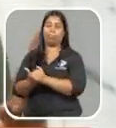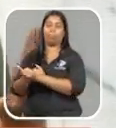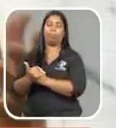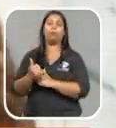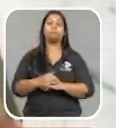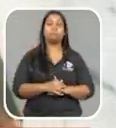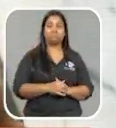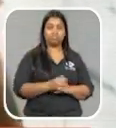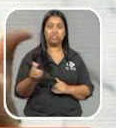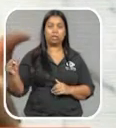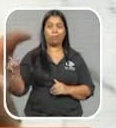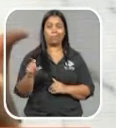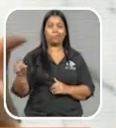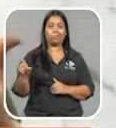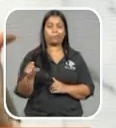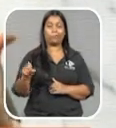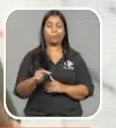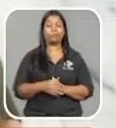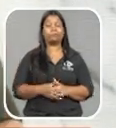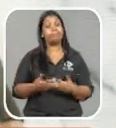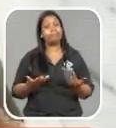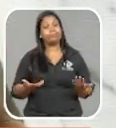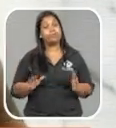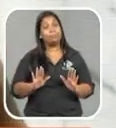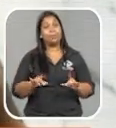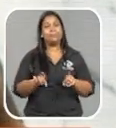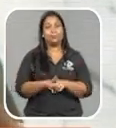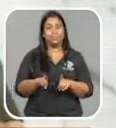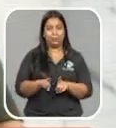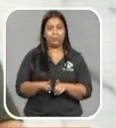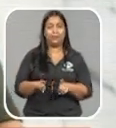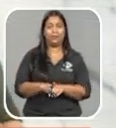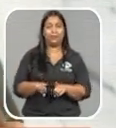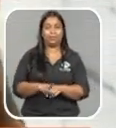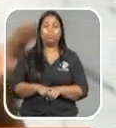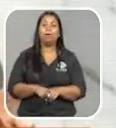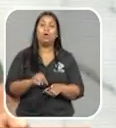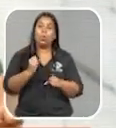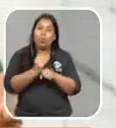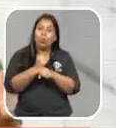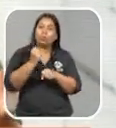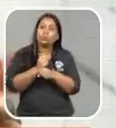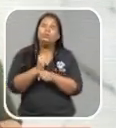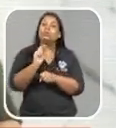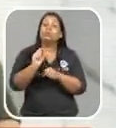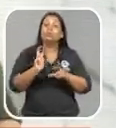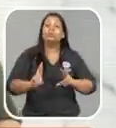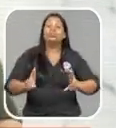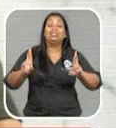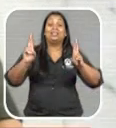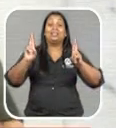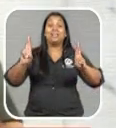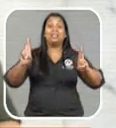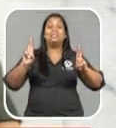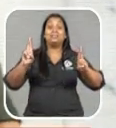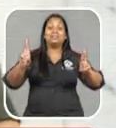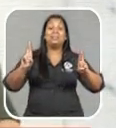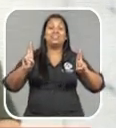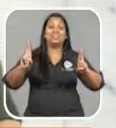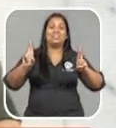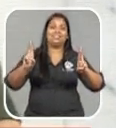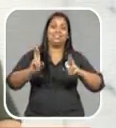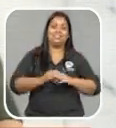Só que também numa situação de reconstrução de esperança, de repactuação nacional, de reconstrução